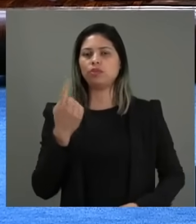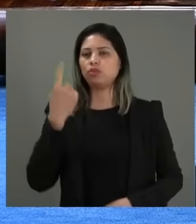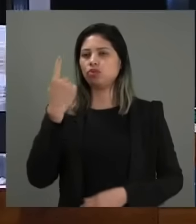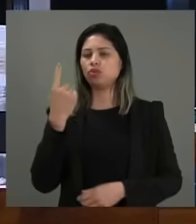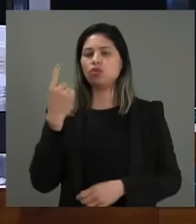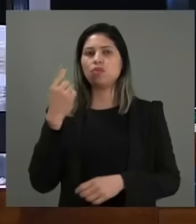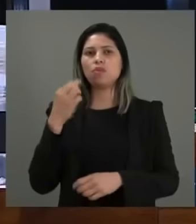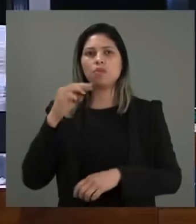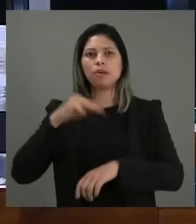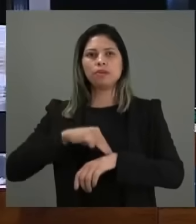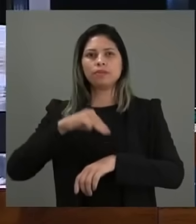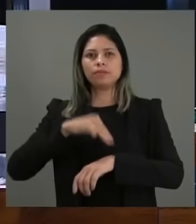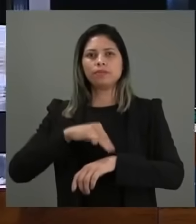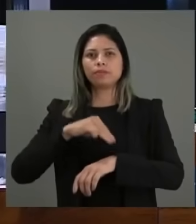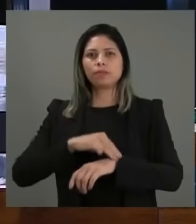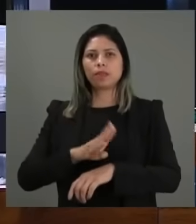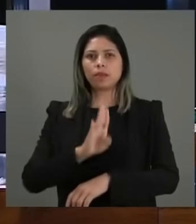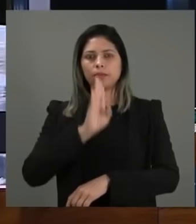silêncio.